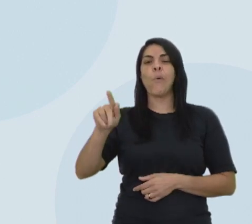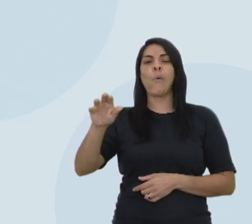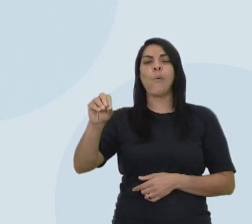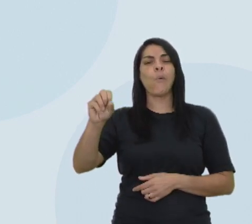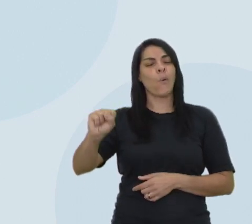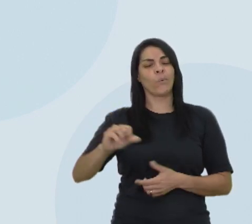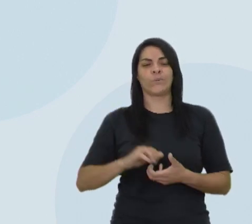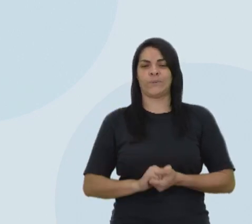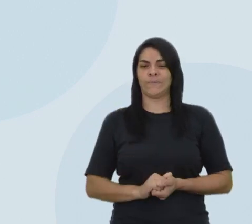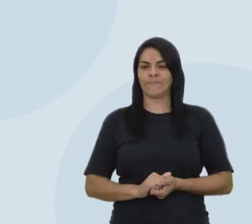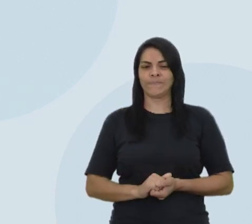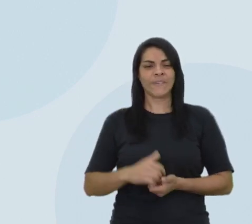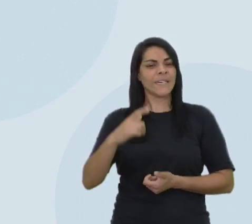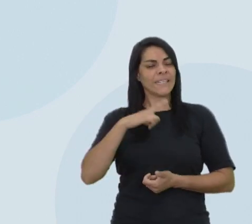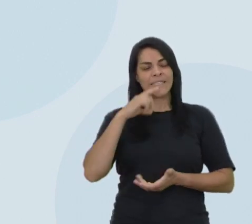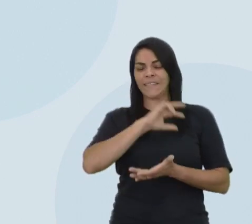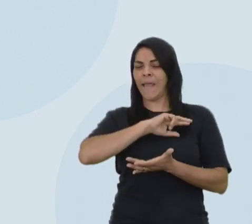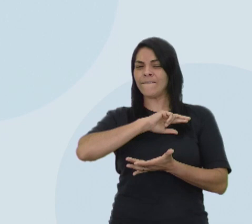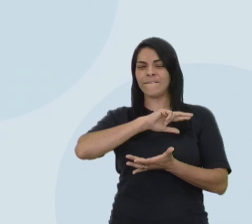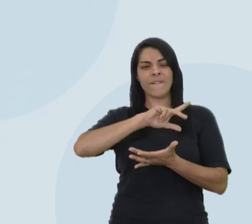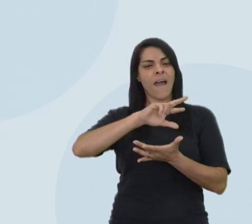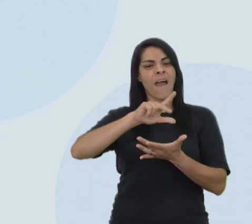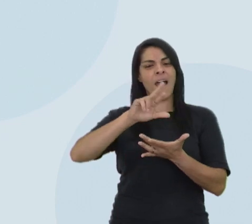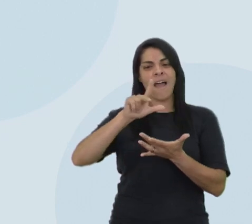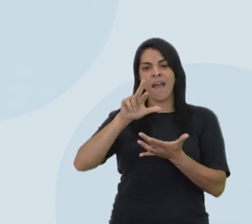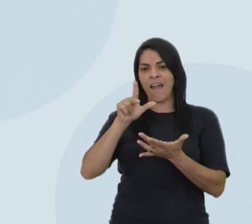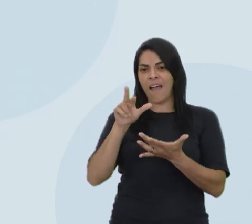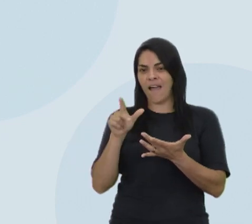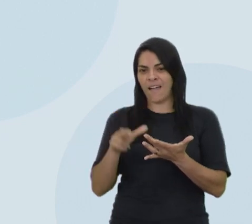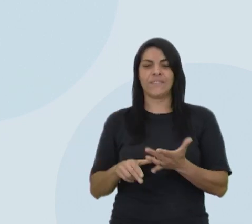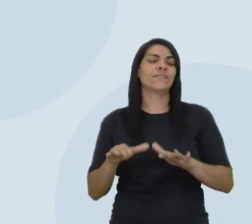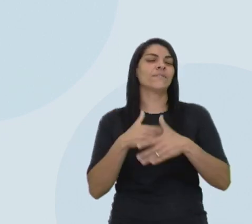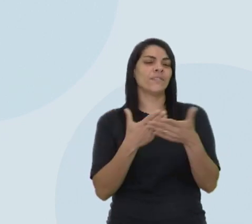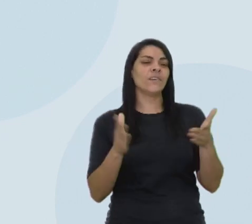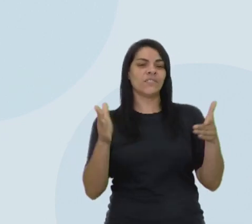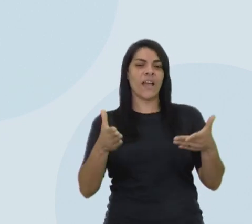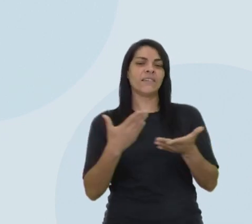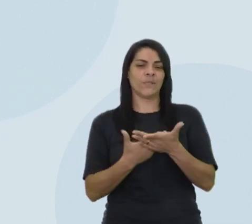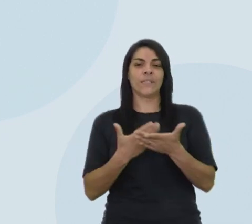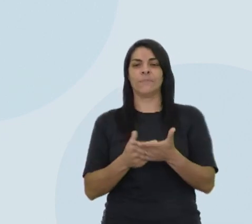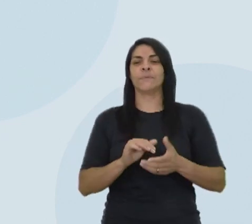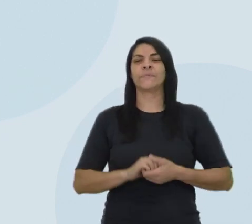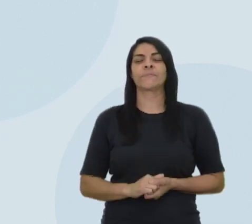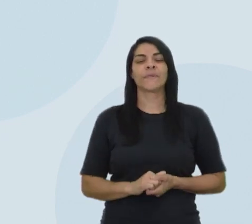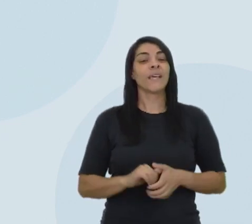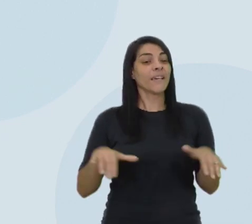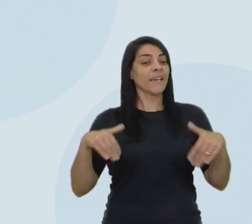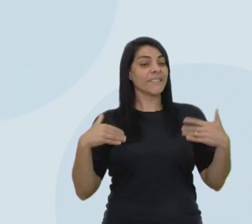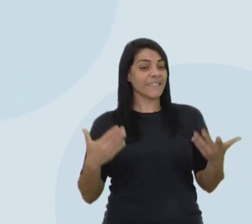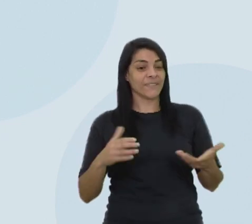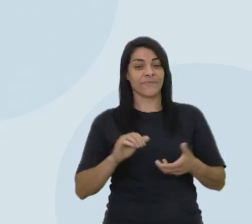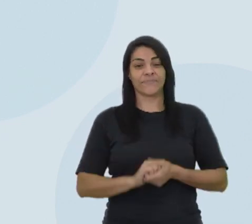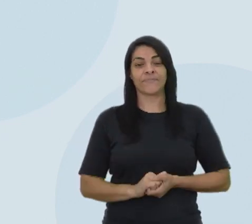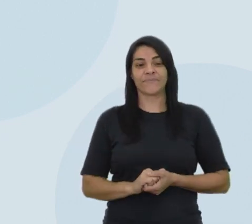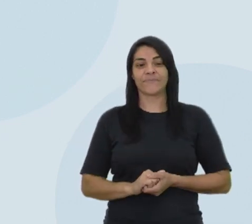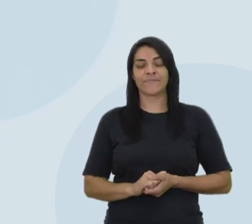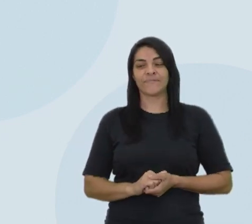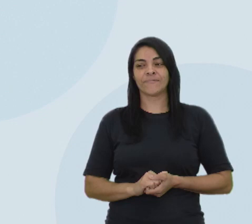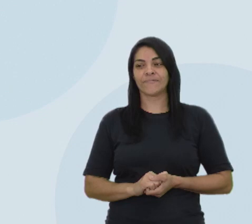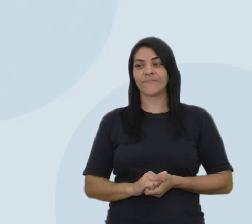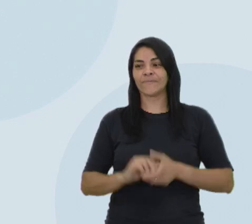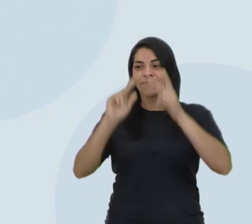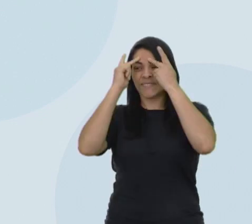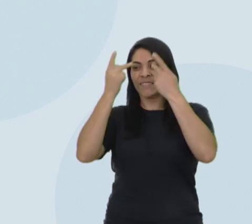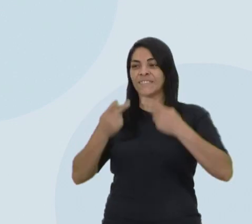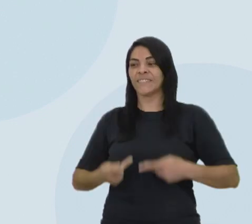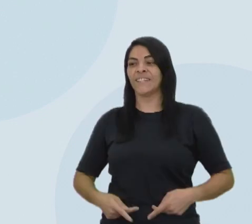protozoários, enfim, que estão tanto no solo, mas também distribuídos acima dele. E do não vivo, né? Então,